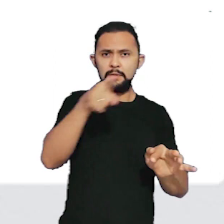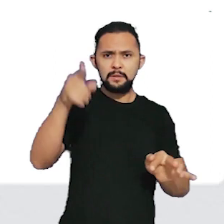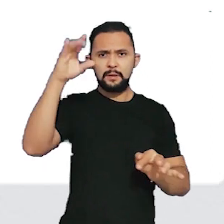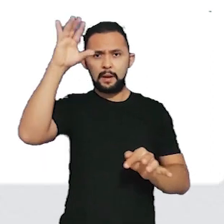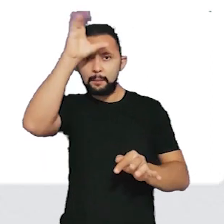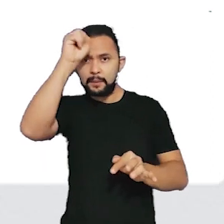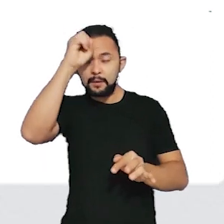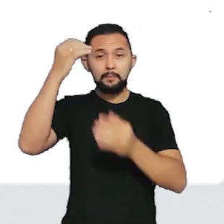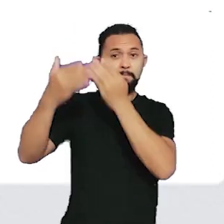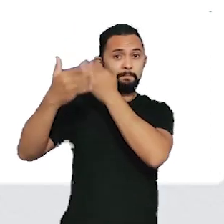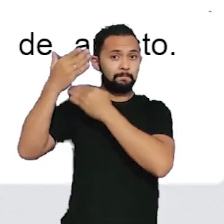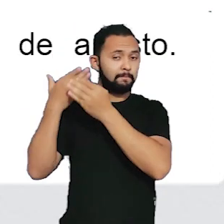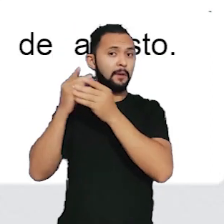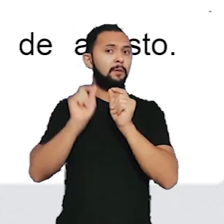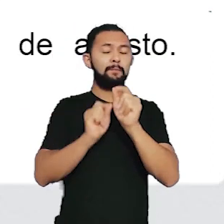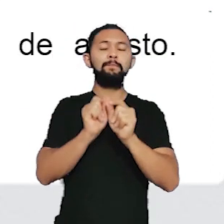sobre isso, tá?